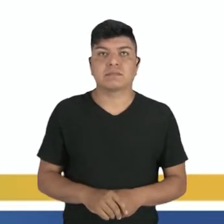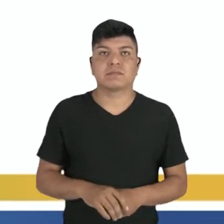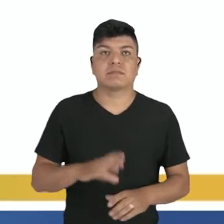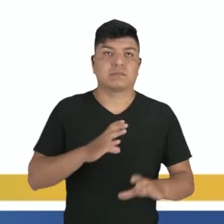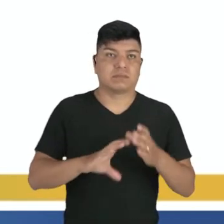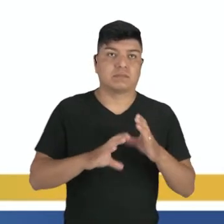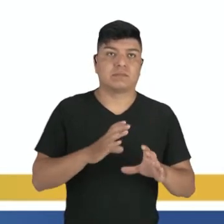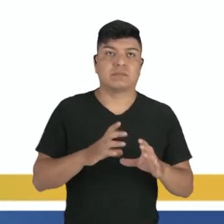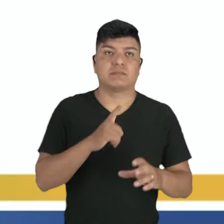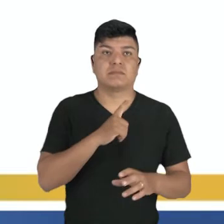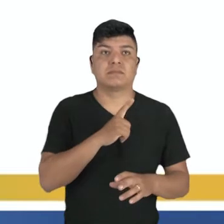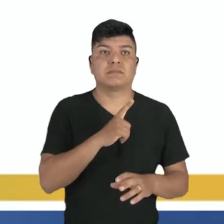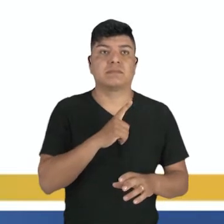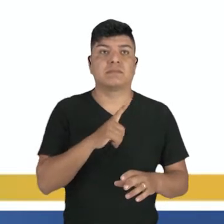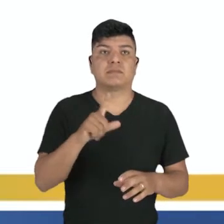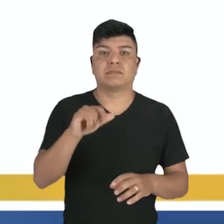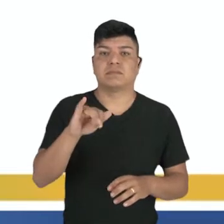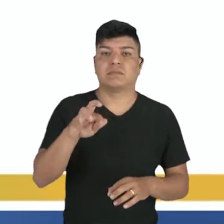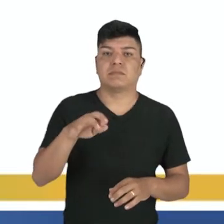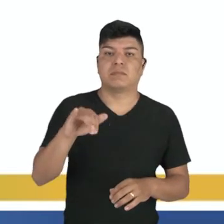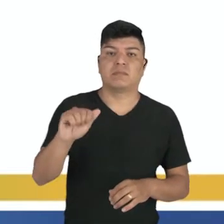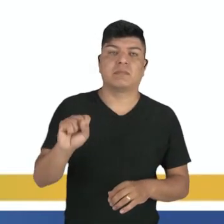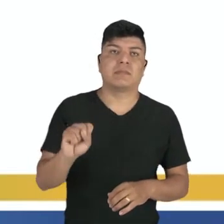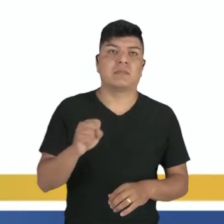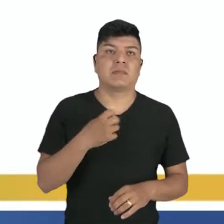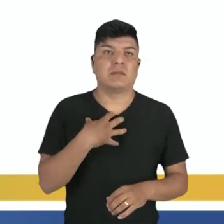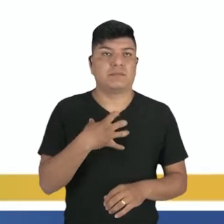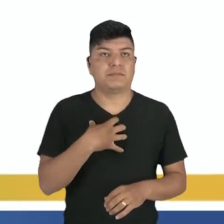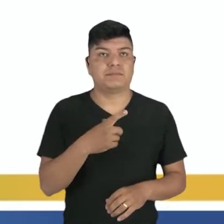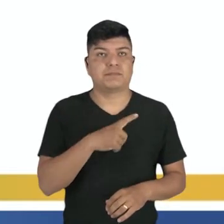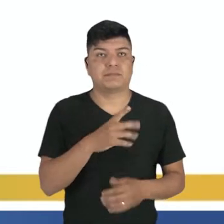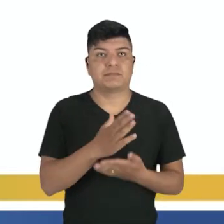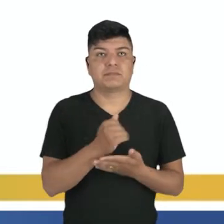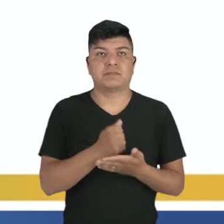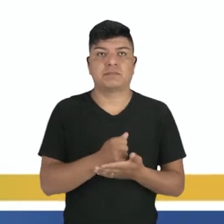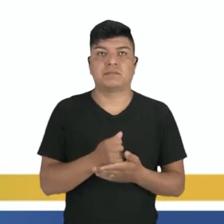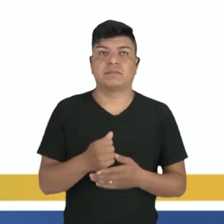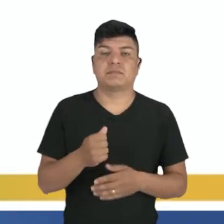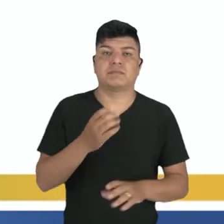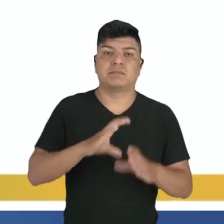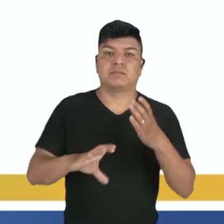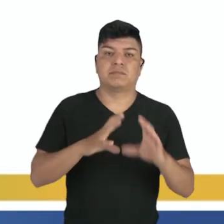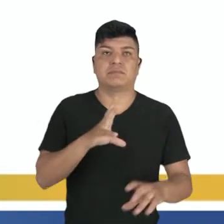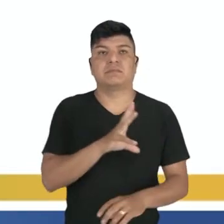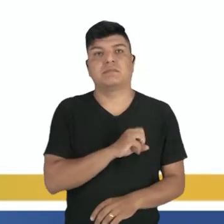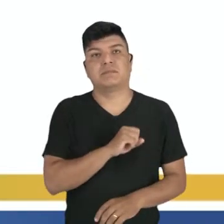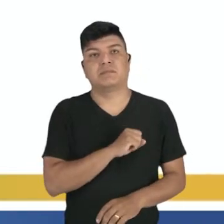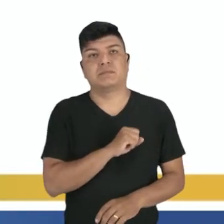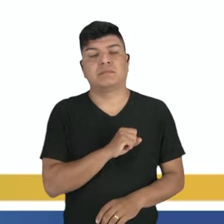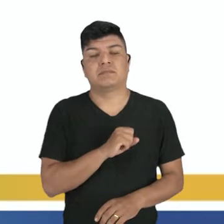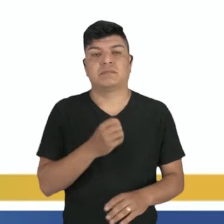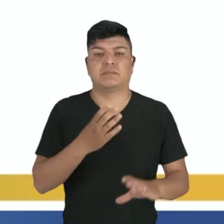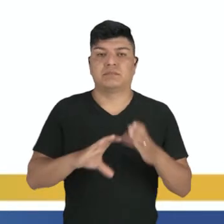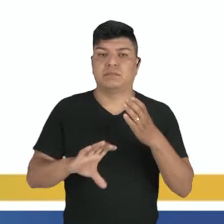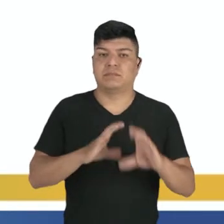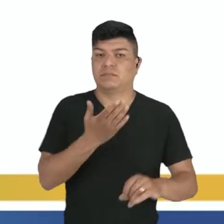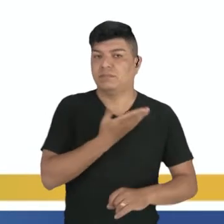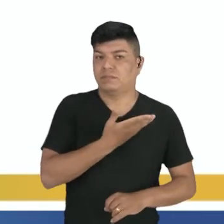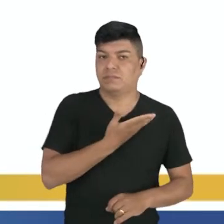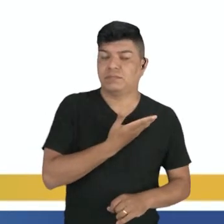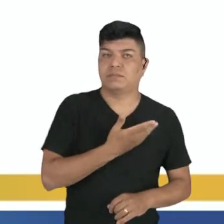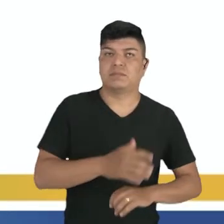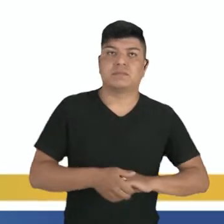Então, as cantigas, nós temos as cantigas líricas, que tem um sentimento, ela se divide em cantigas de amor e cantigas de